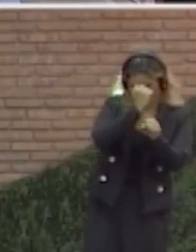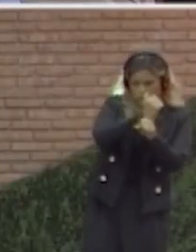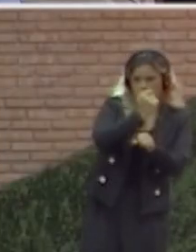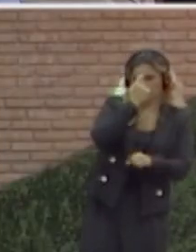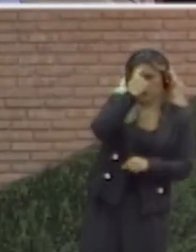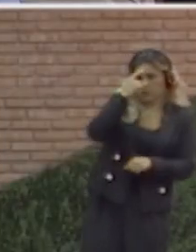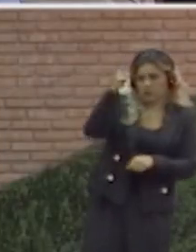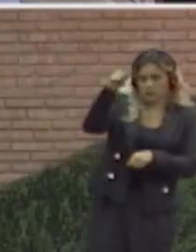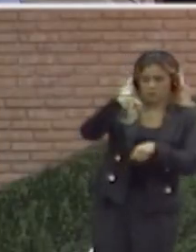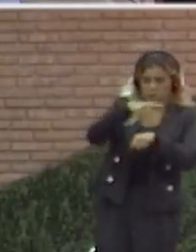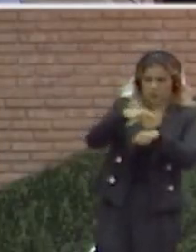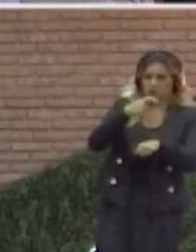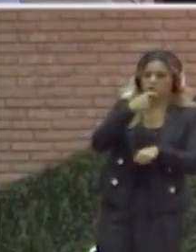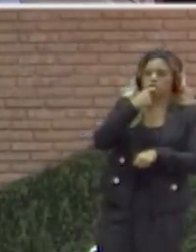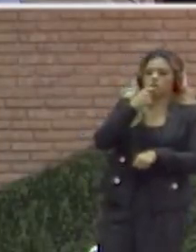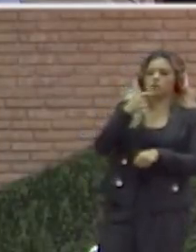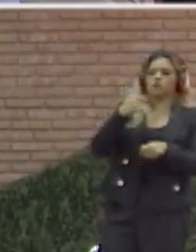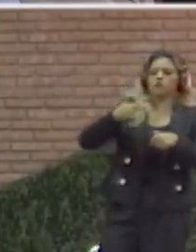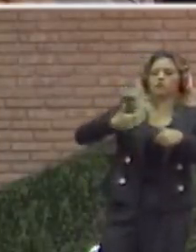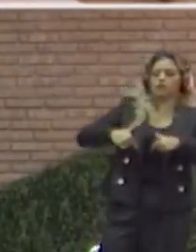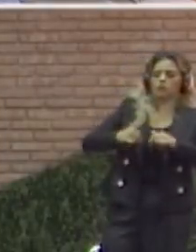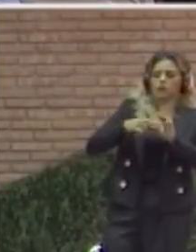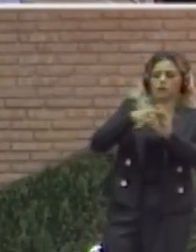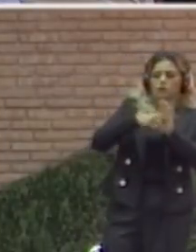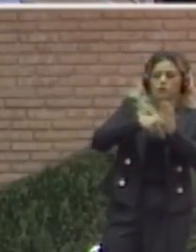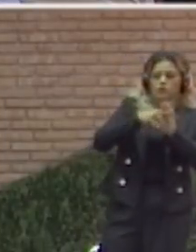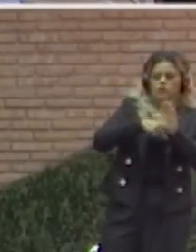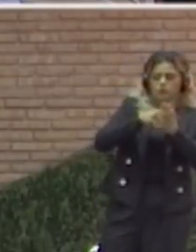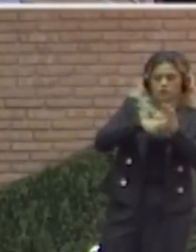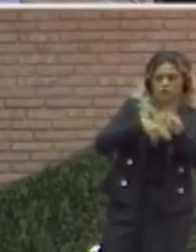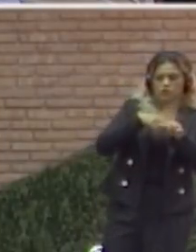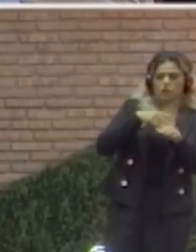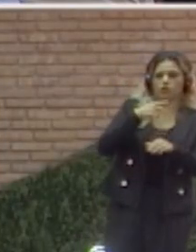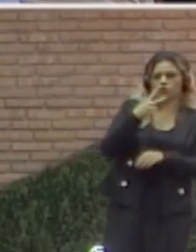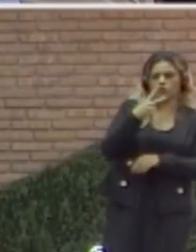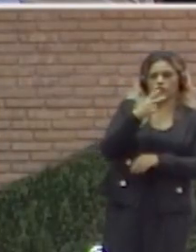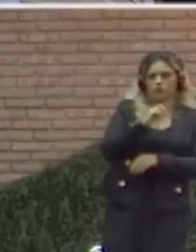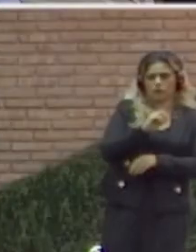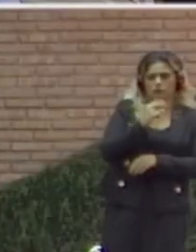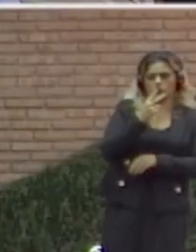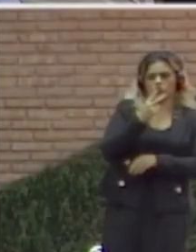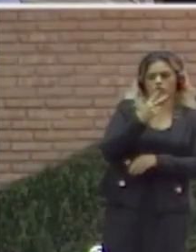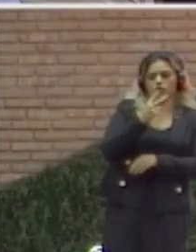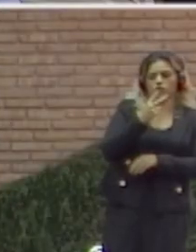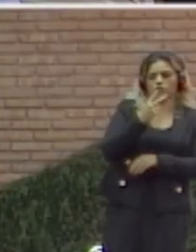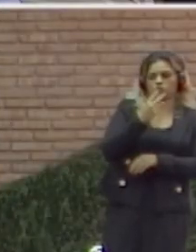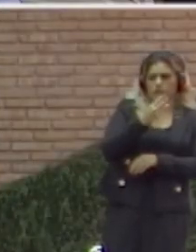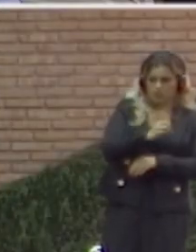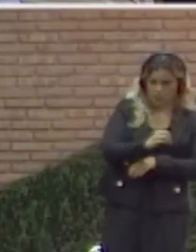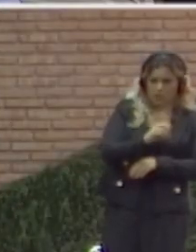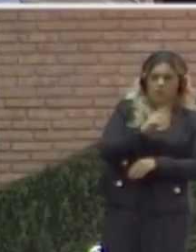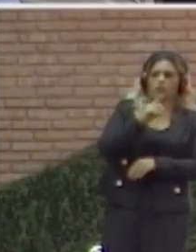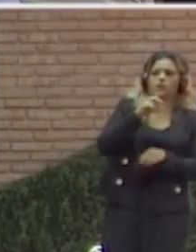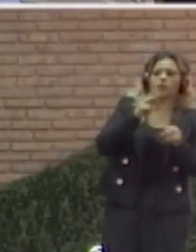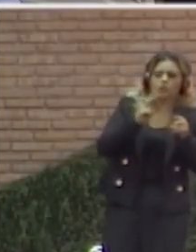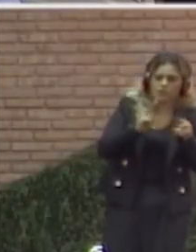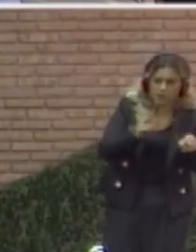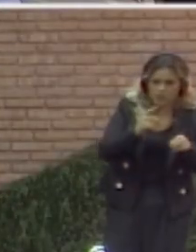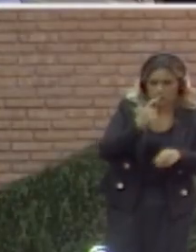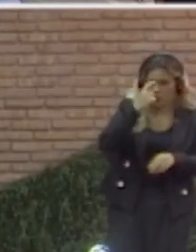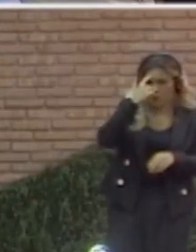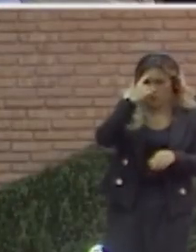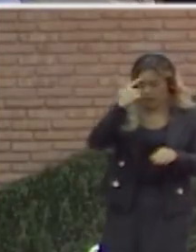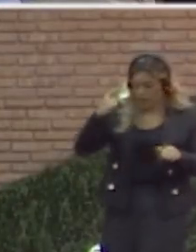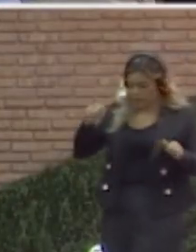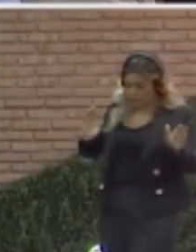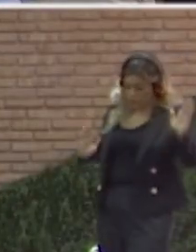da Inglaterra. O nosso trabalho do Projeto 2030, o nosso consultor, sempre se baseia do salto que houve a partir